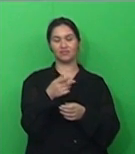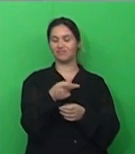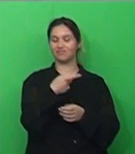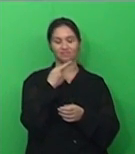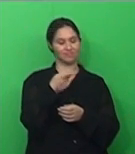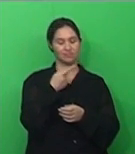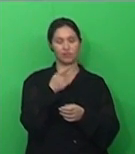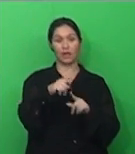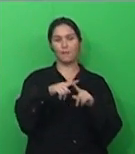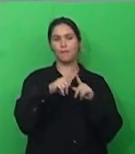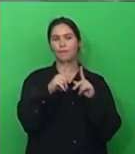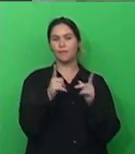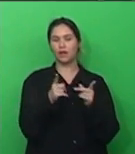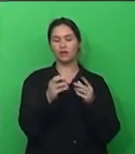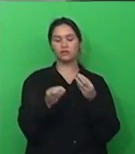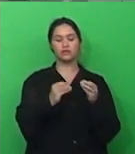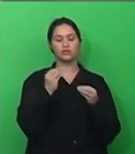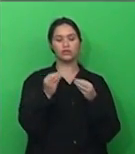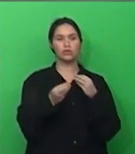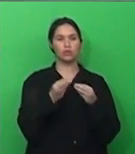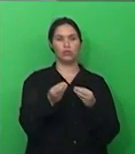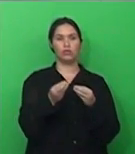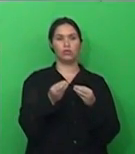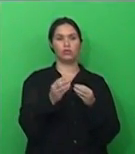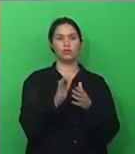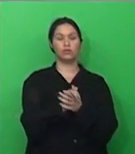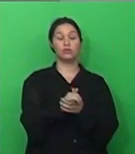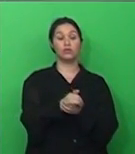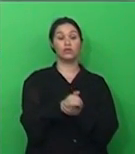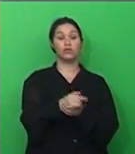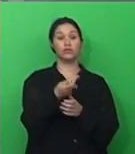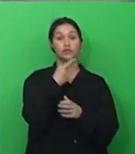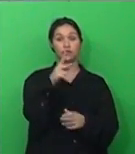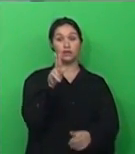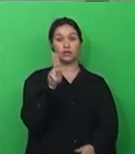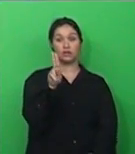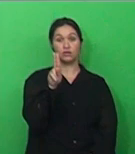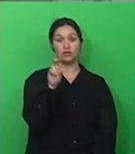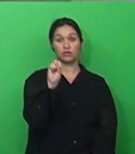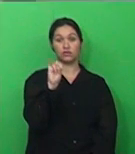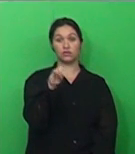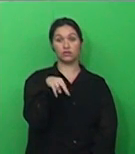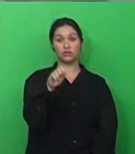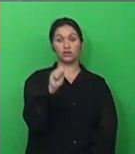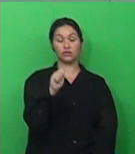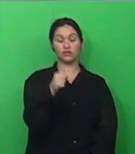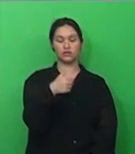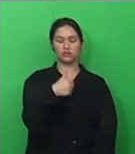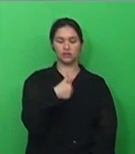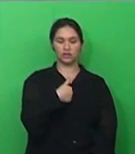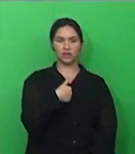mediante a colocação da usina de asfalto, me dei no direito de subir à tribuna para